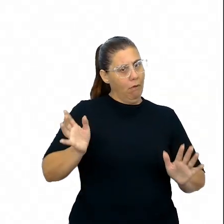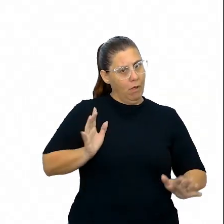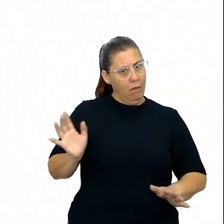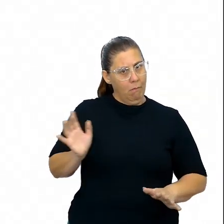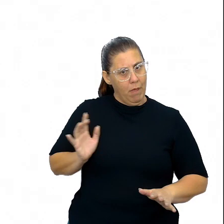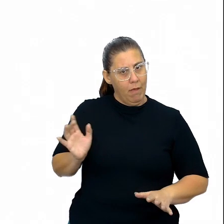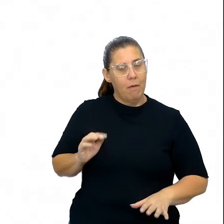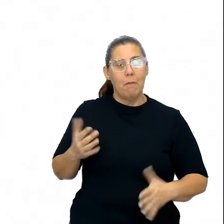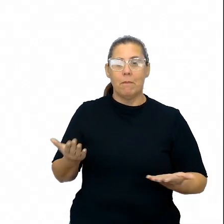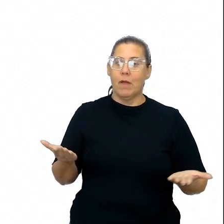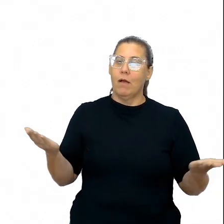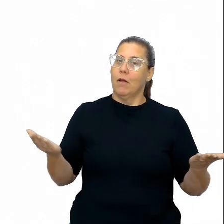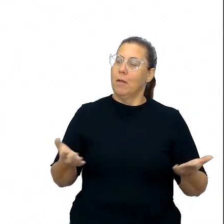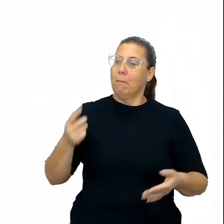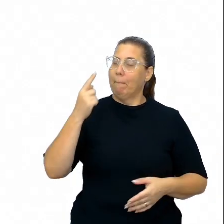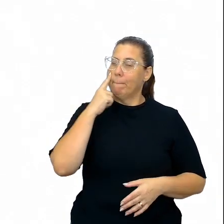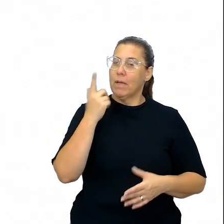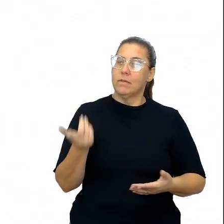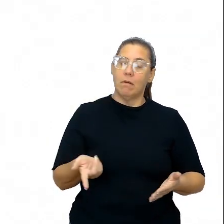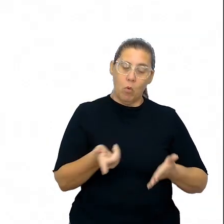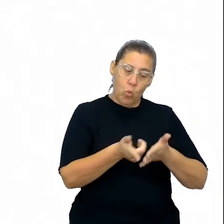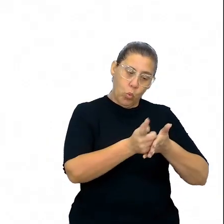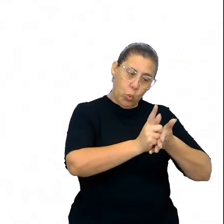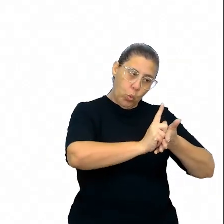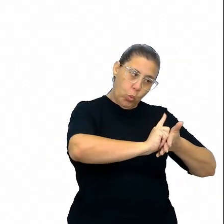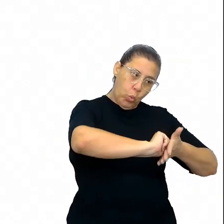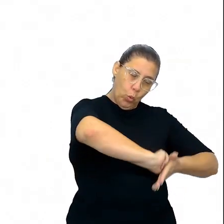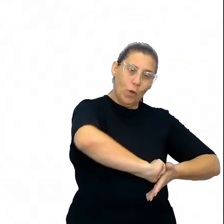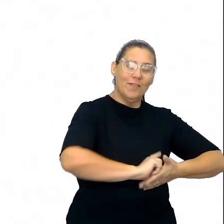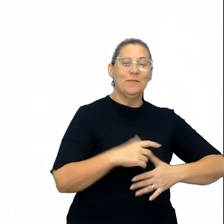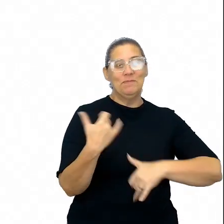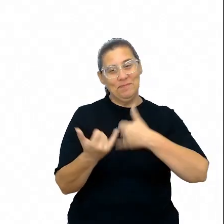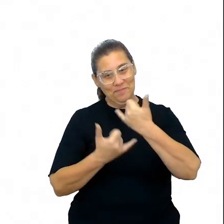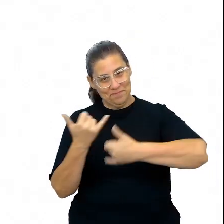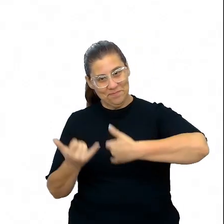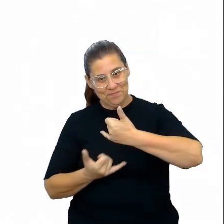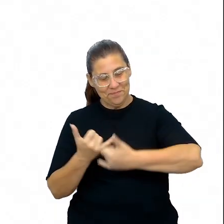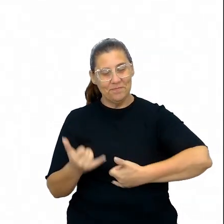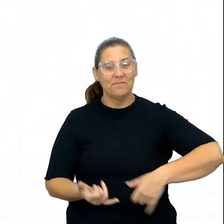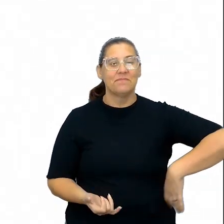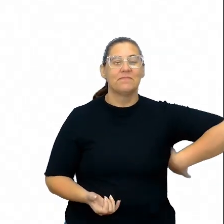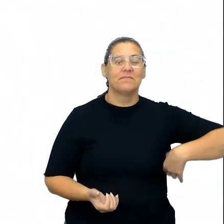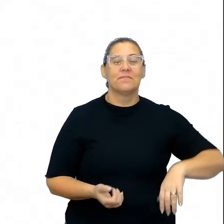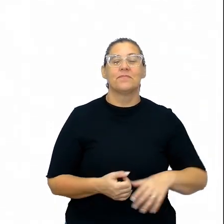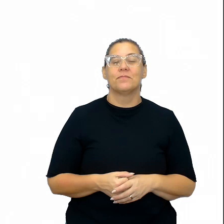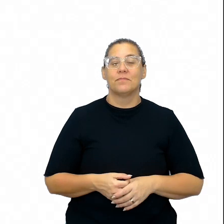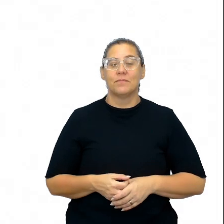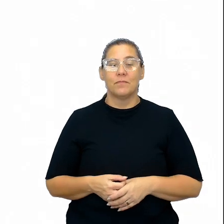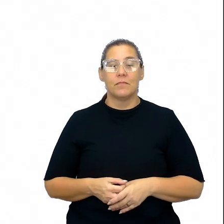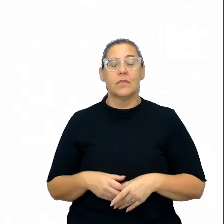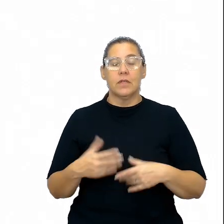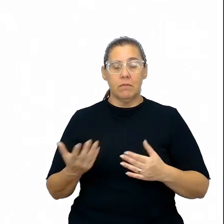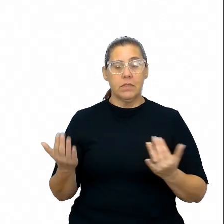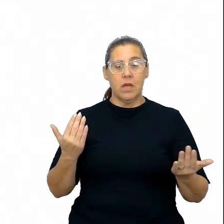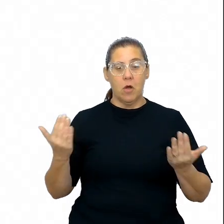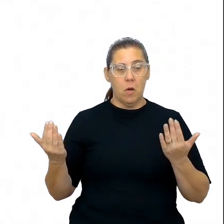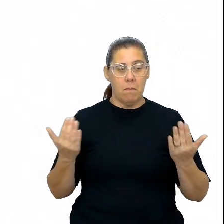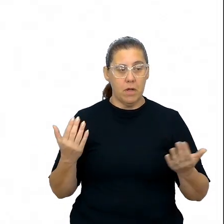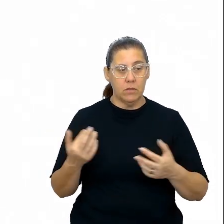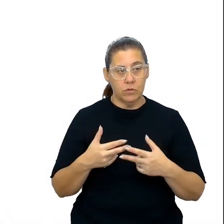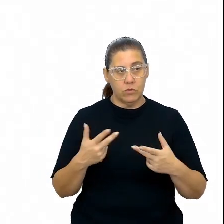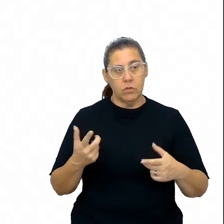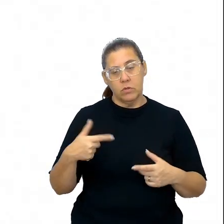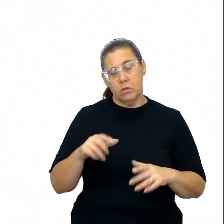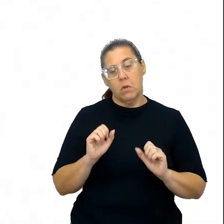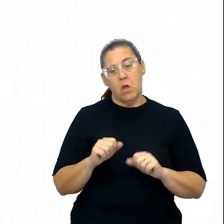hoje a gente começa o quê? Pensar quanto mais baixo. Então, brincadeiras à parte, para a gente pensar um pouquinho. Então, essa é a comparação entre coisas que a